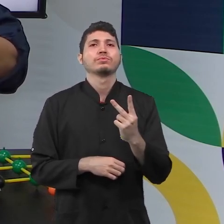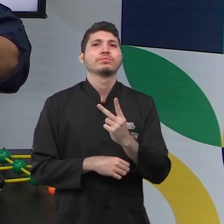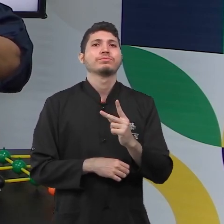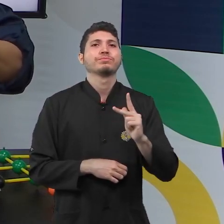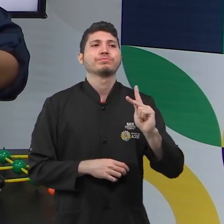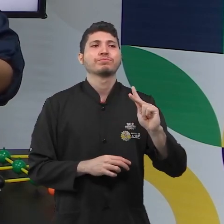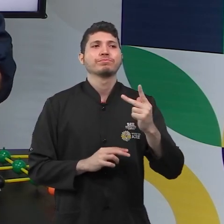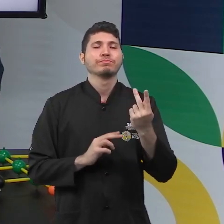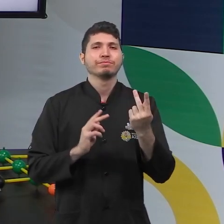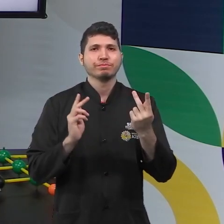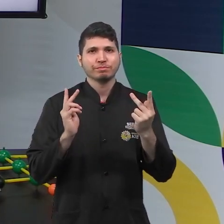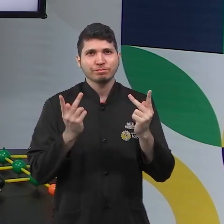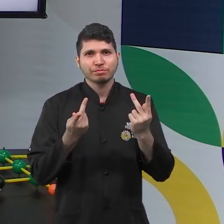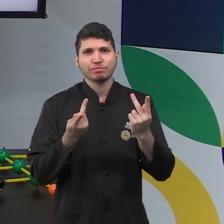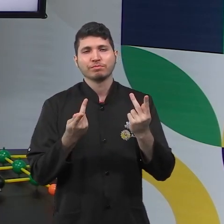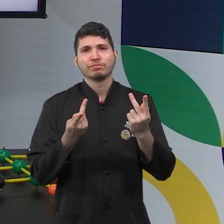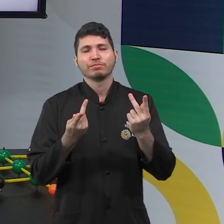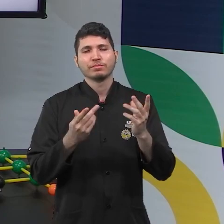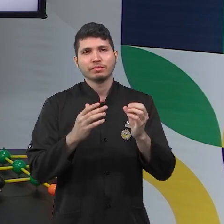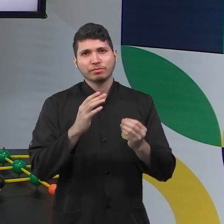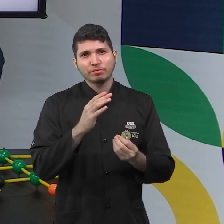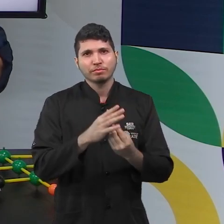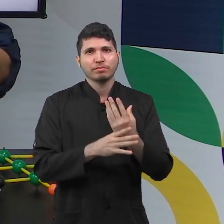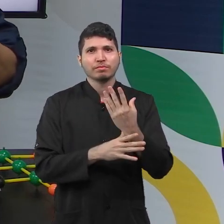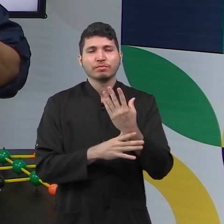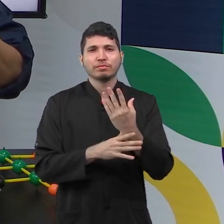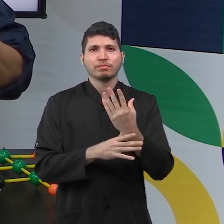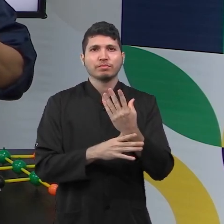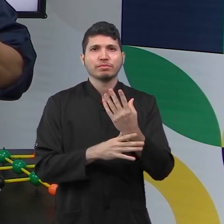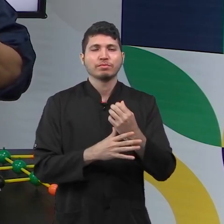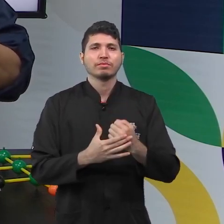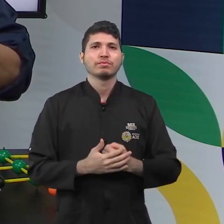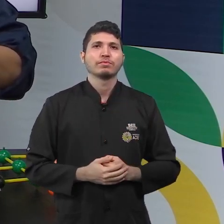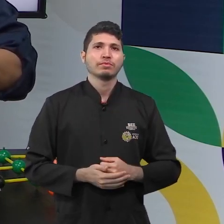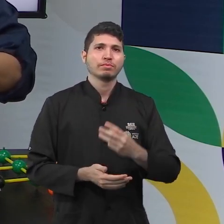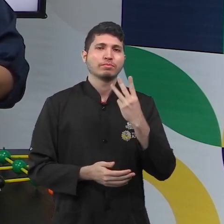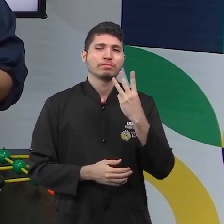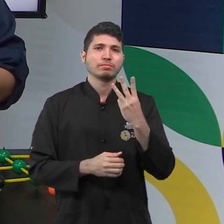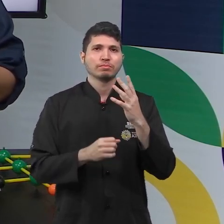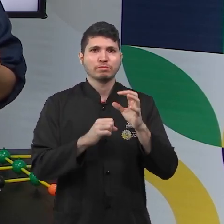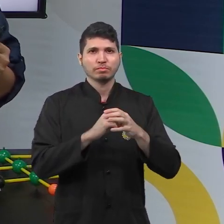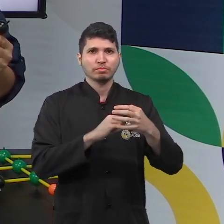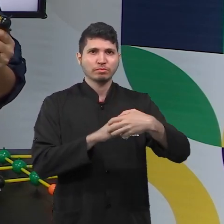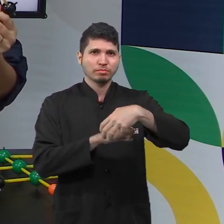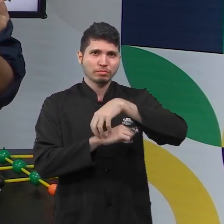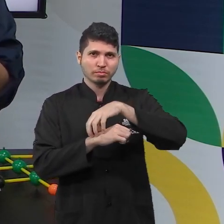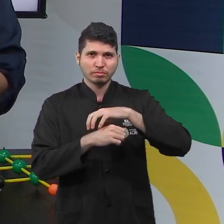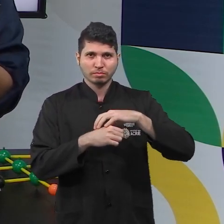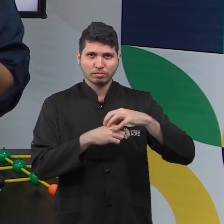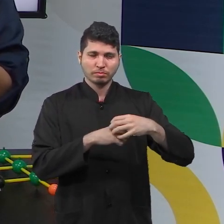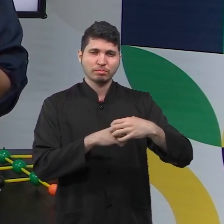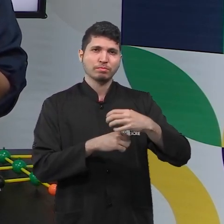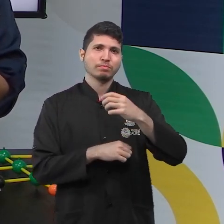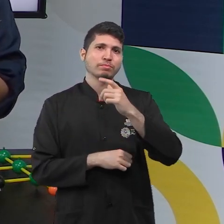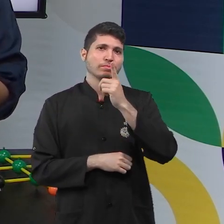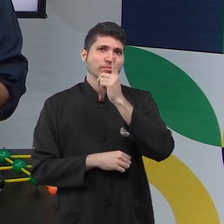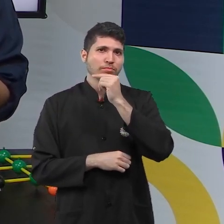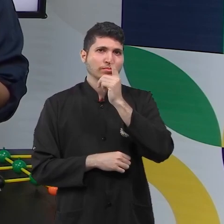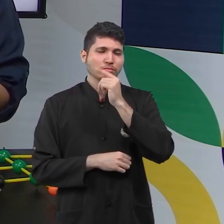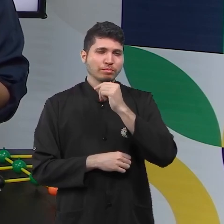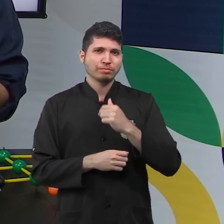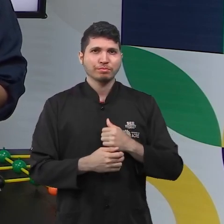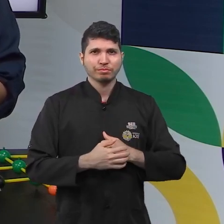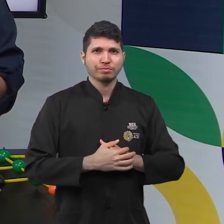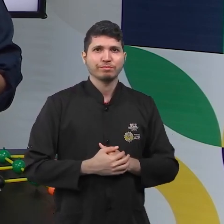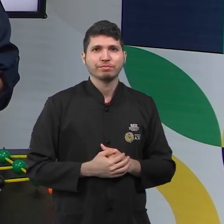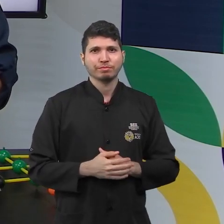aqui a gente vai ter a formação de 3 moléculas de água. Então, é assim que